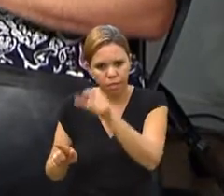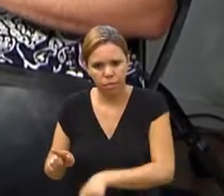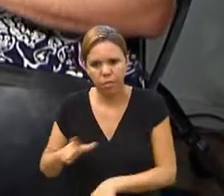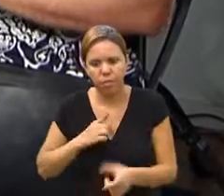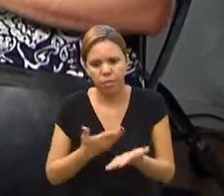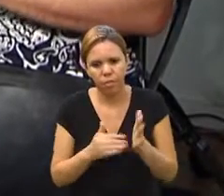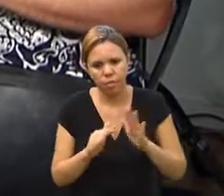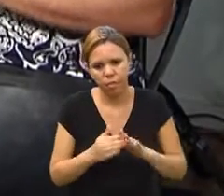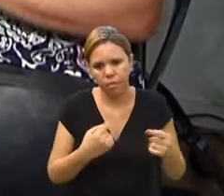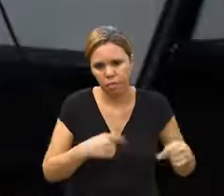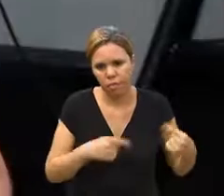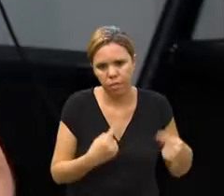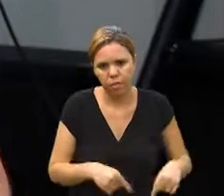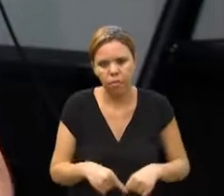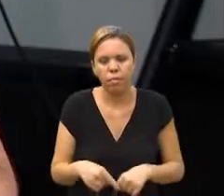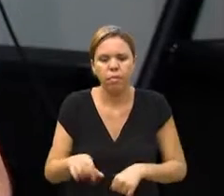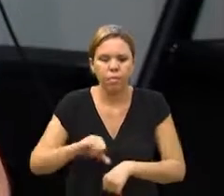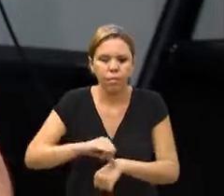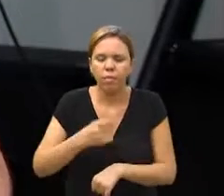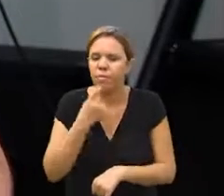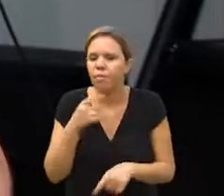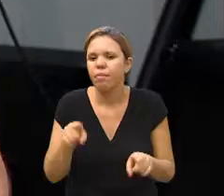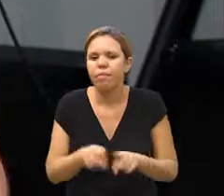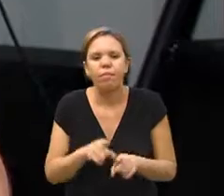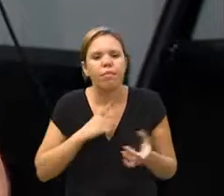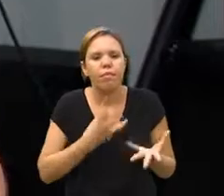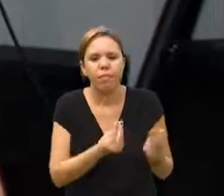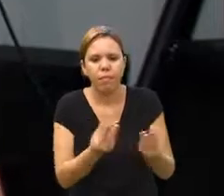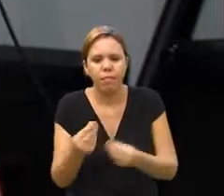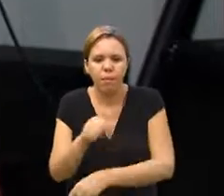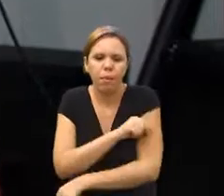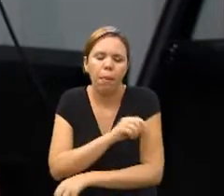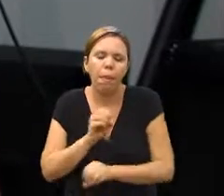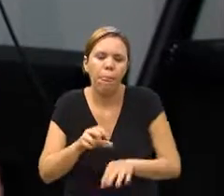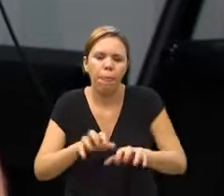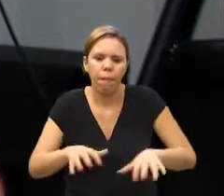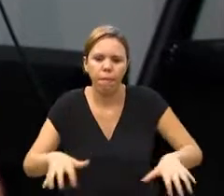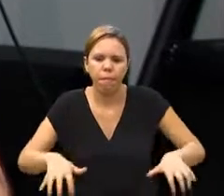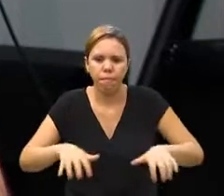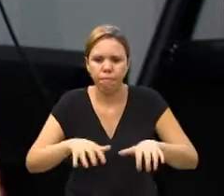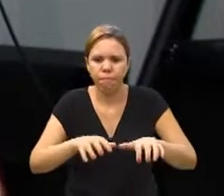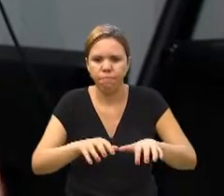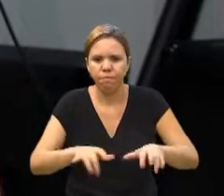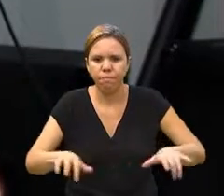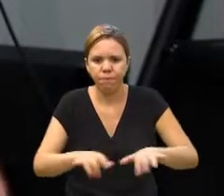CECEM, que fica ali na Conceição. Ele tem um monte de alunos, dá aula de teclado, dá aula de piano,